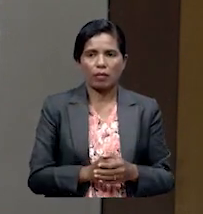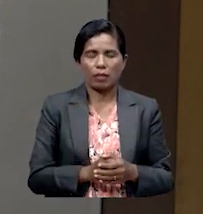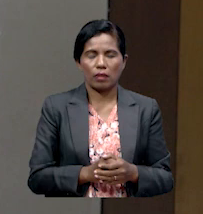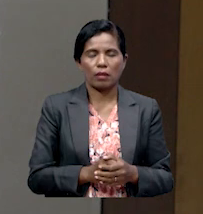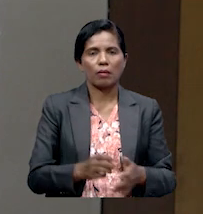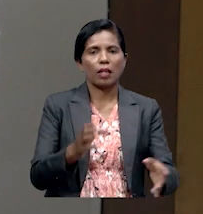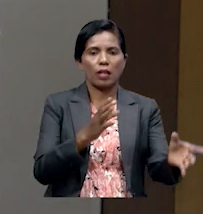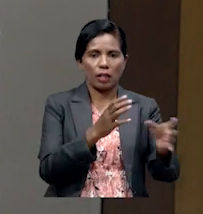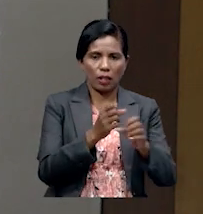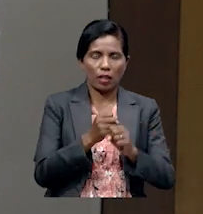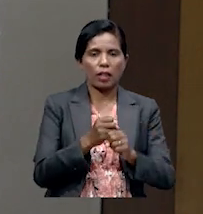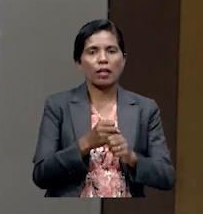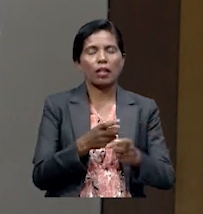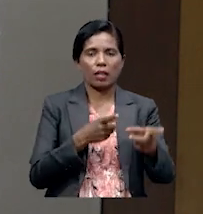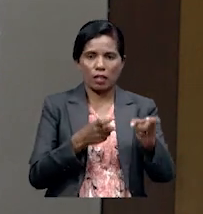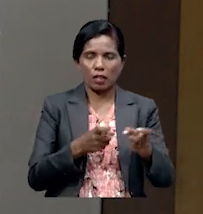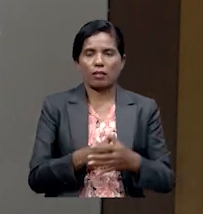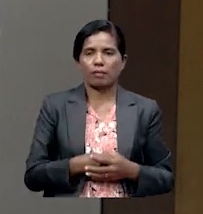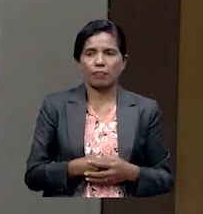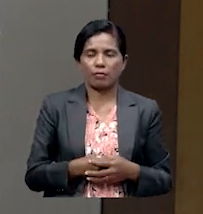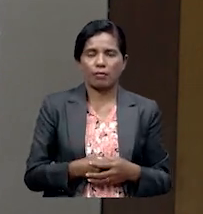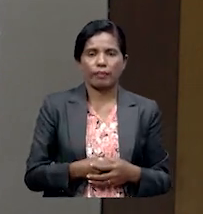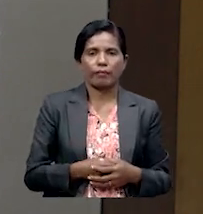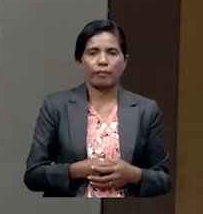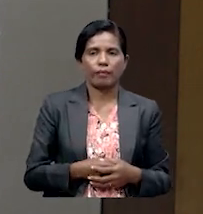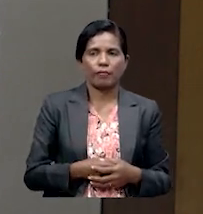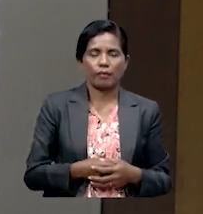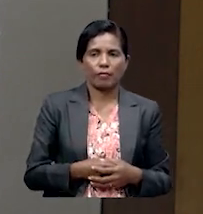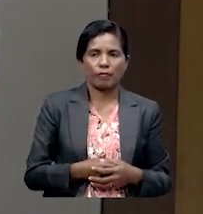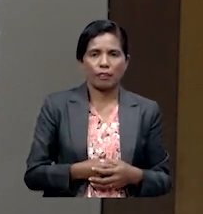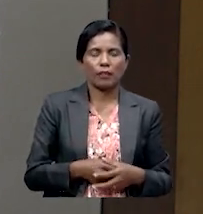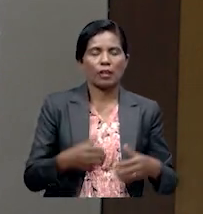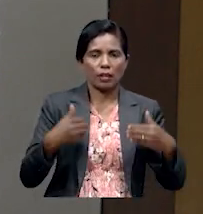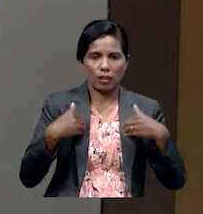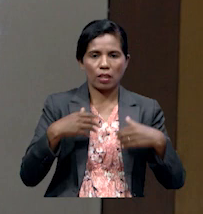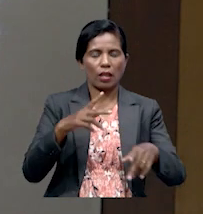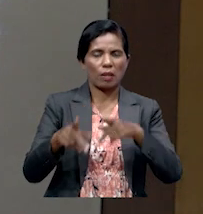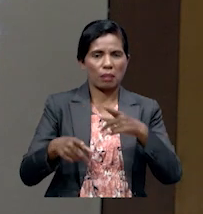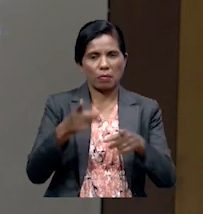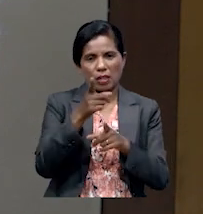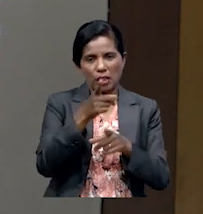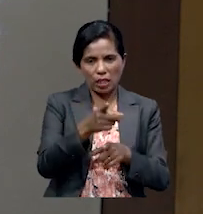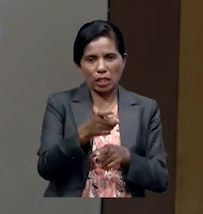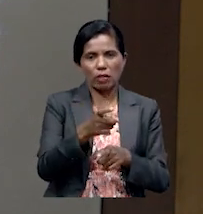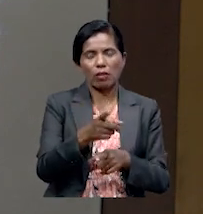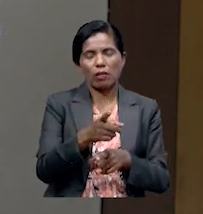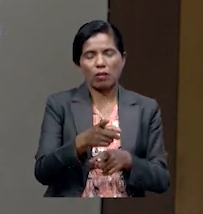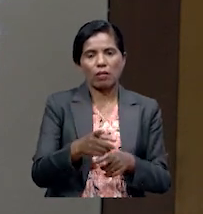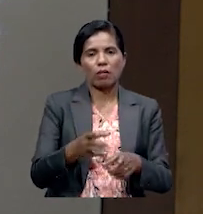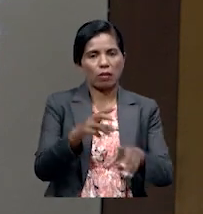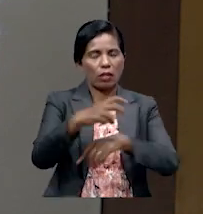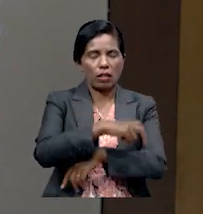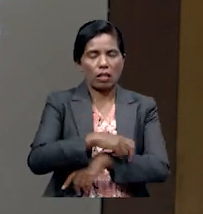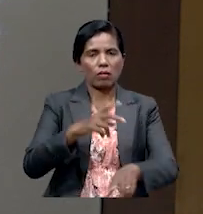bakar kilat agora se questão da ne ia musu ema utiliza kilat batiru animal sira inau animal usi população